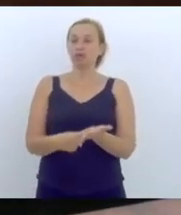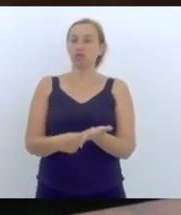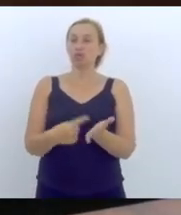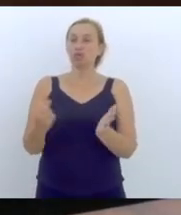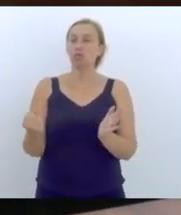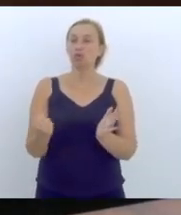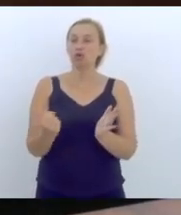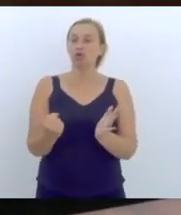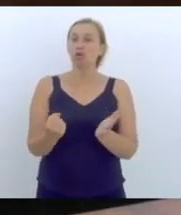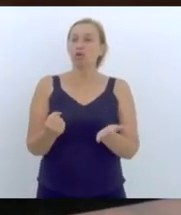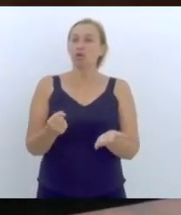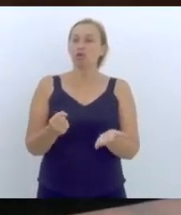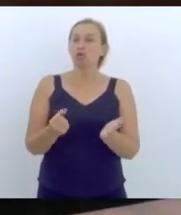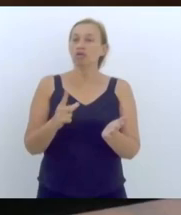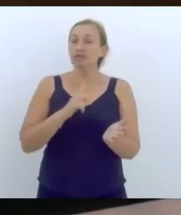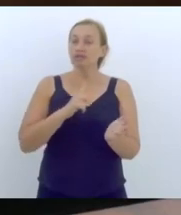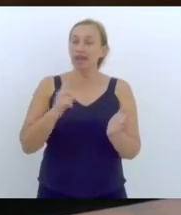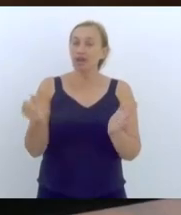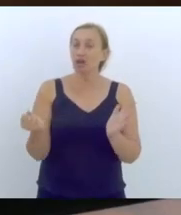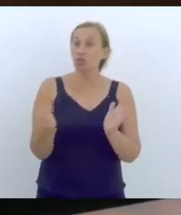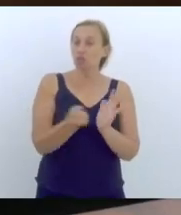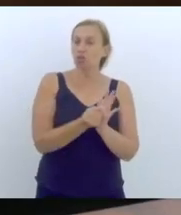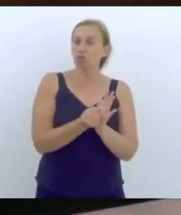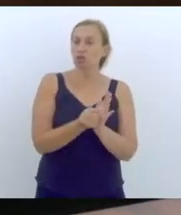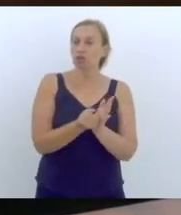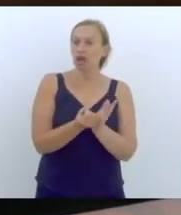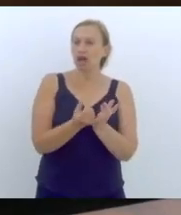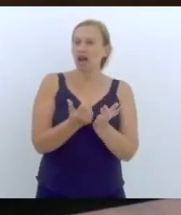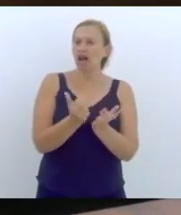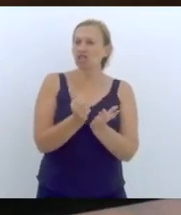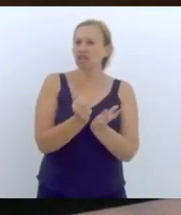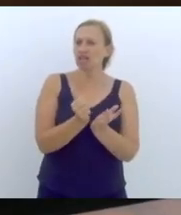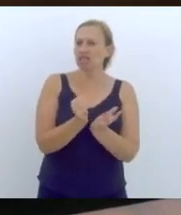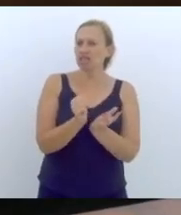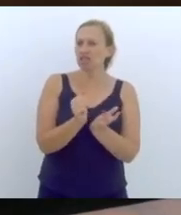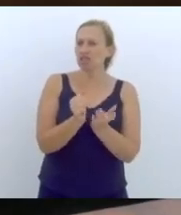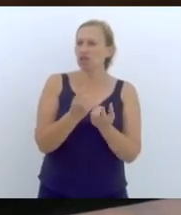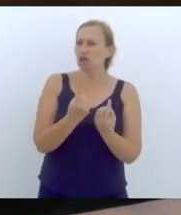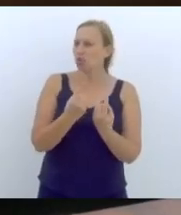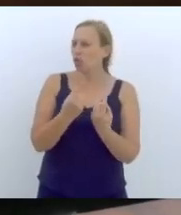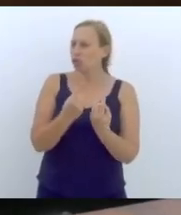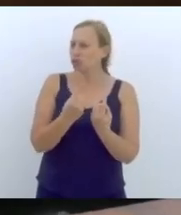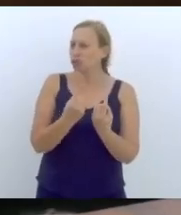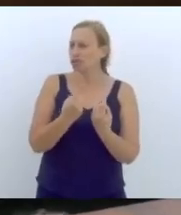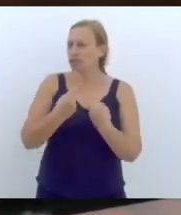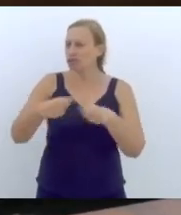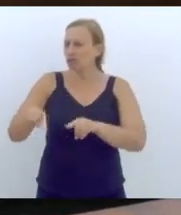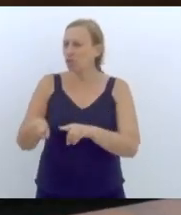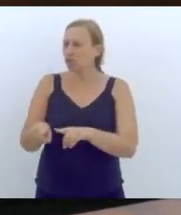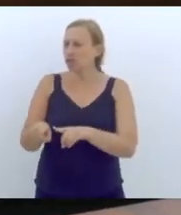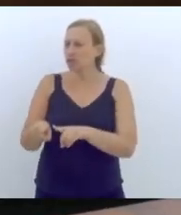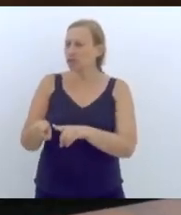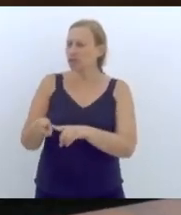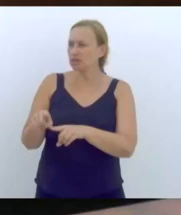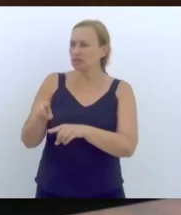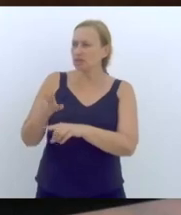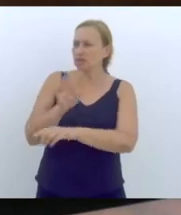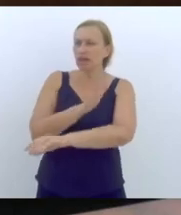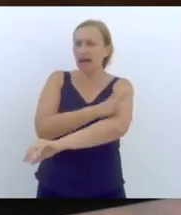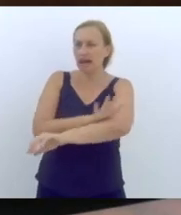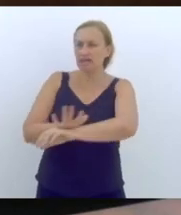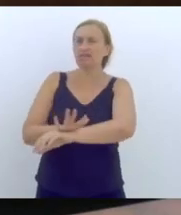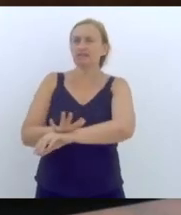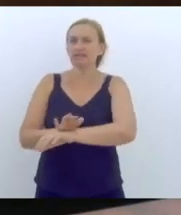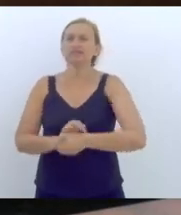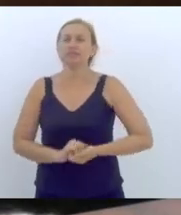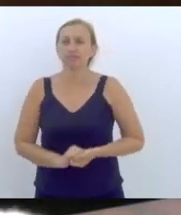lojista antirracista. Isso é muito interessante, porque não são só os movimentos que dizem não, não